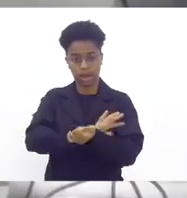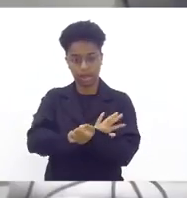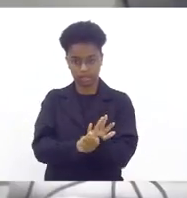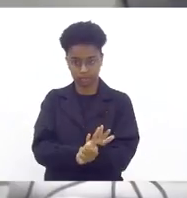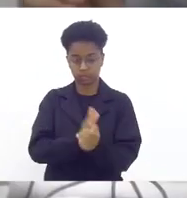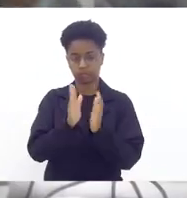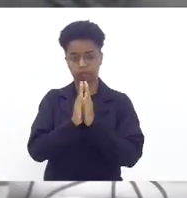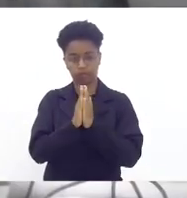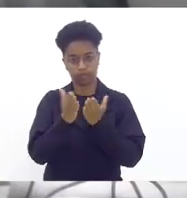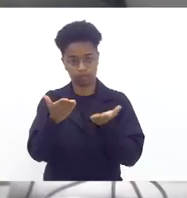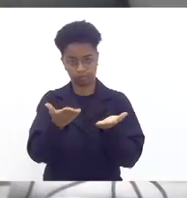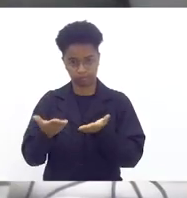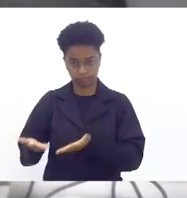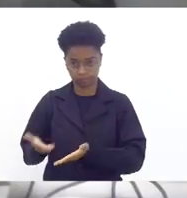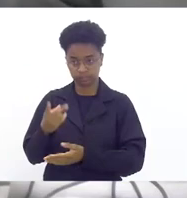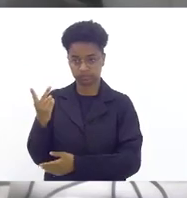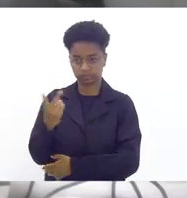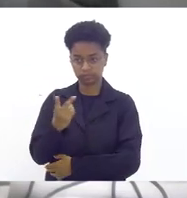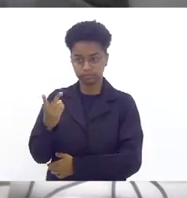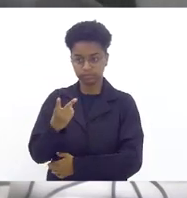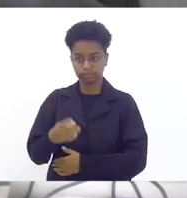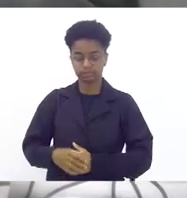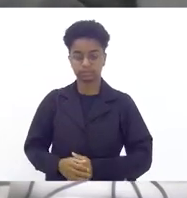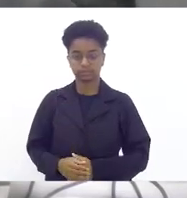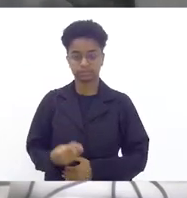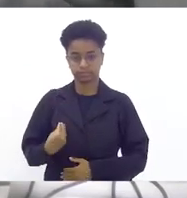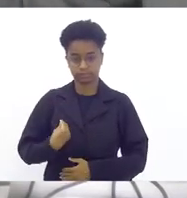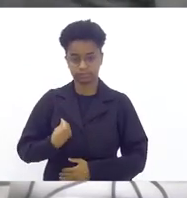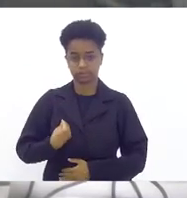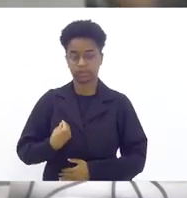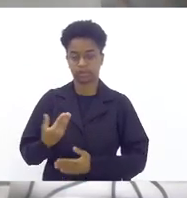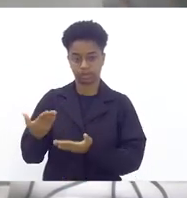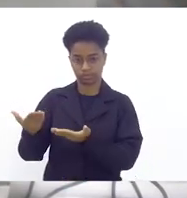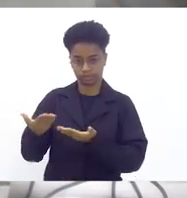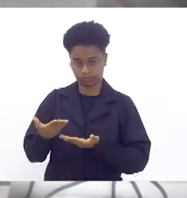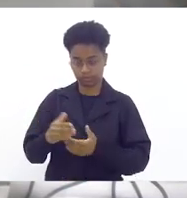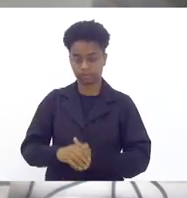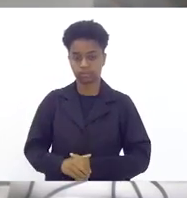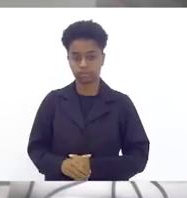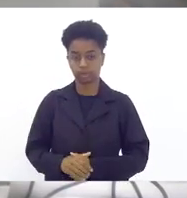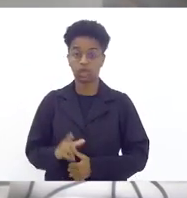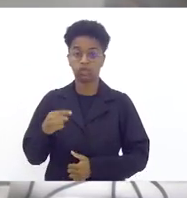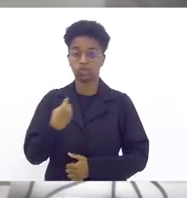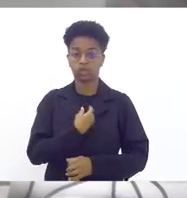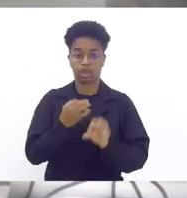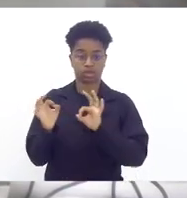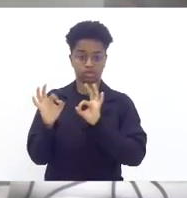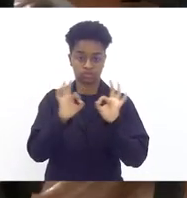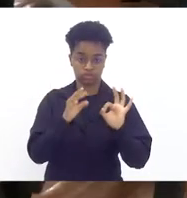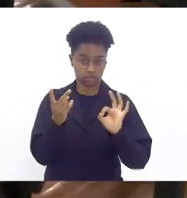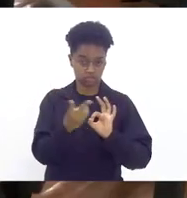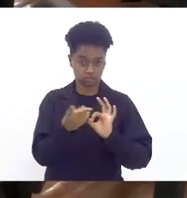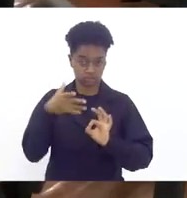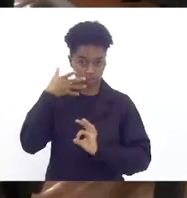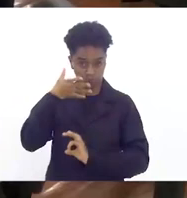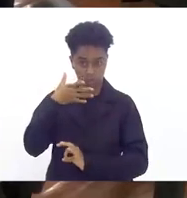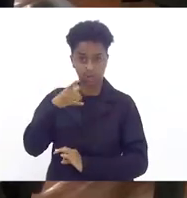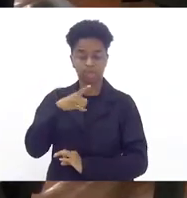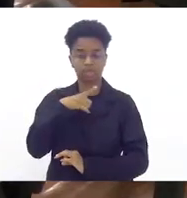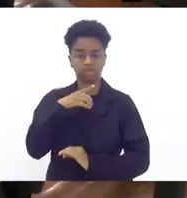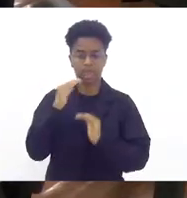Por favor, estão aqui presentes, estão vindo para cá. Vamos ouvi-las. E estamos aqui com